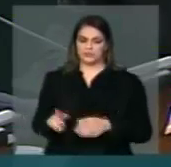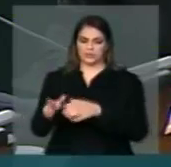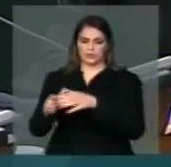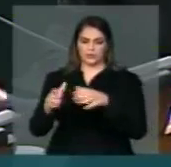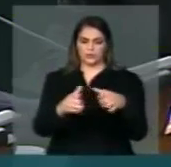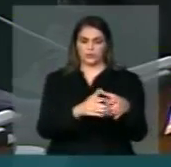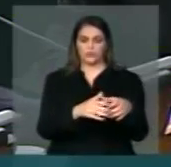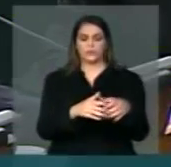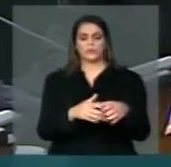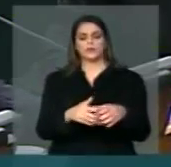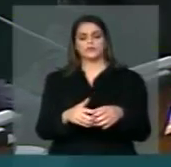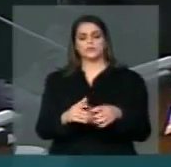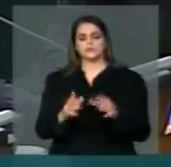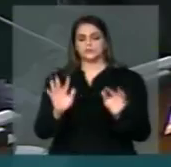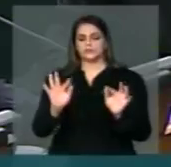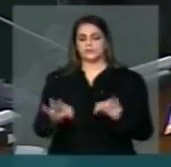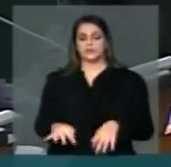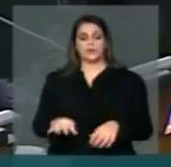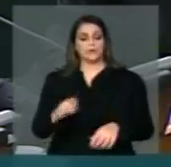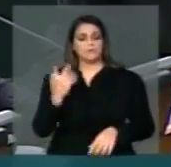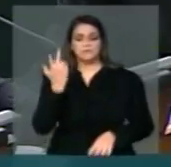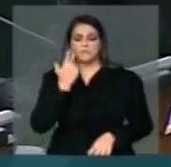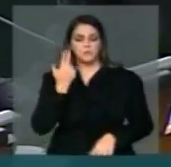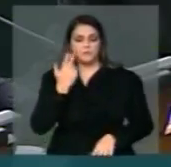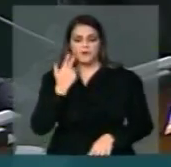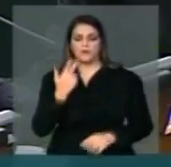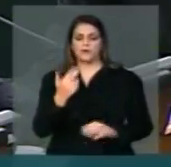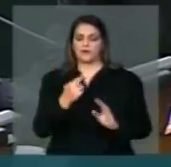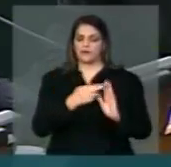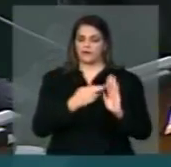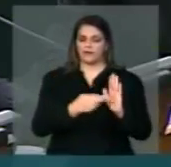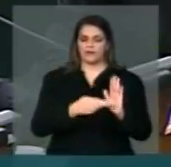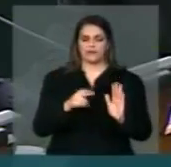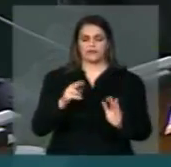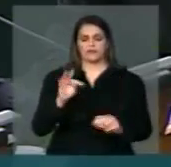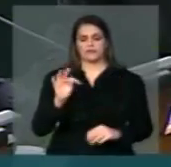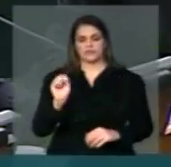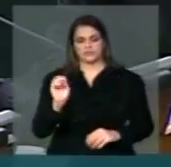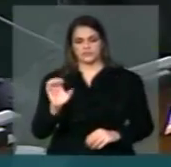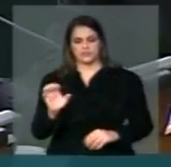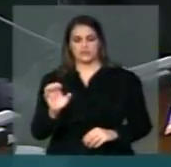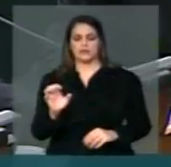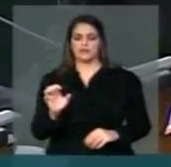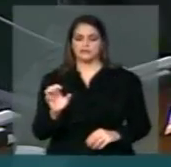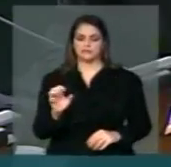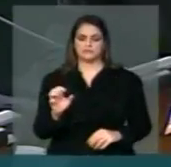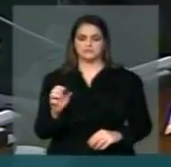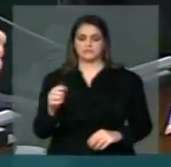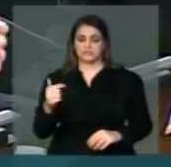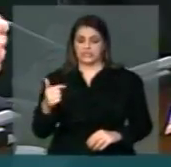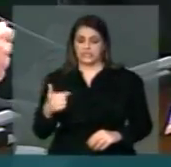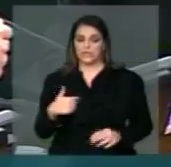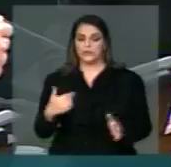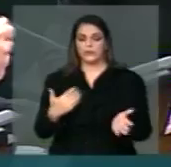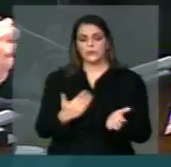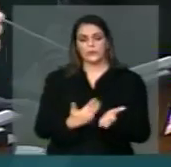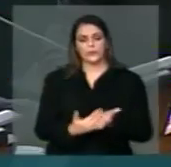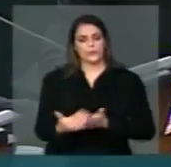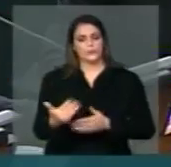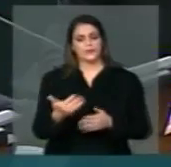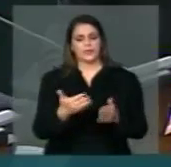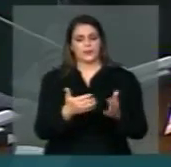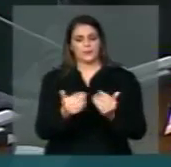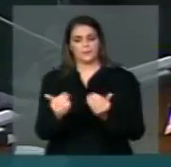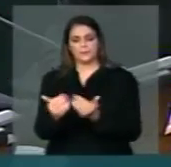de um dirigente que a legislação eleitoral faz com que tenhamos que fazer. Sair de pires na mão, atrás de ajuda para